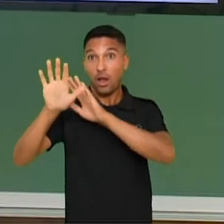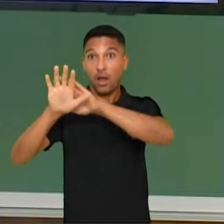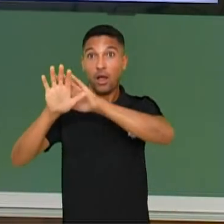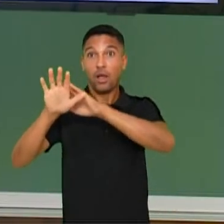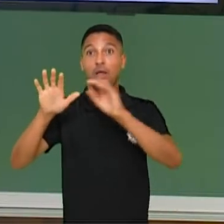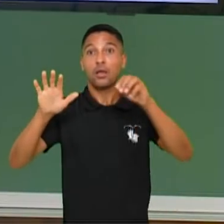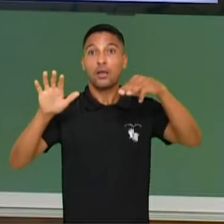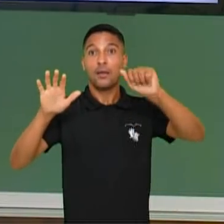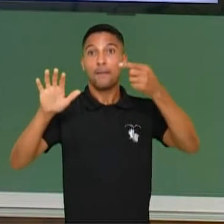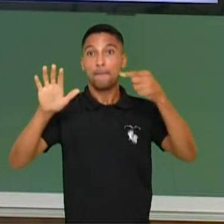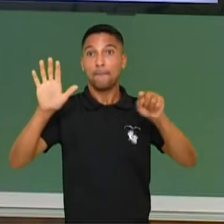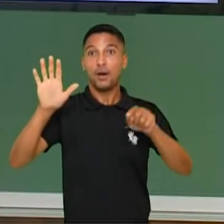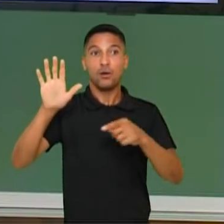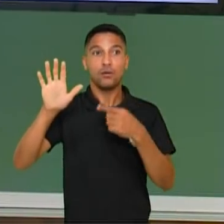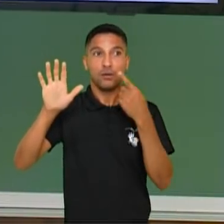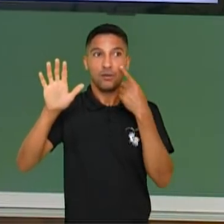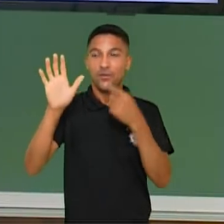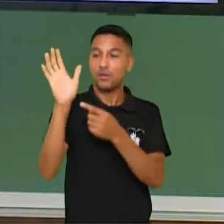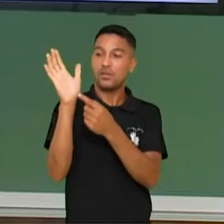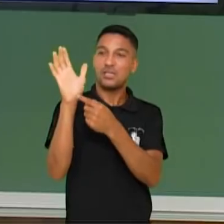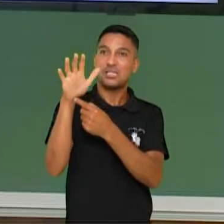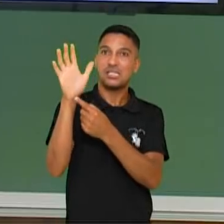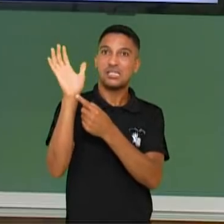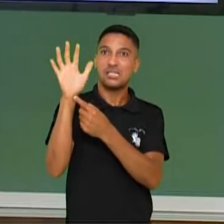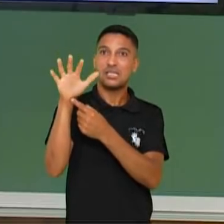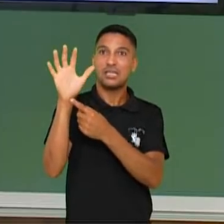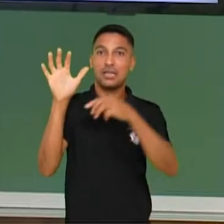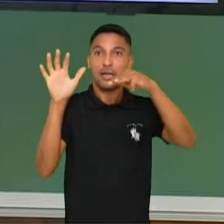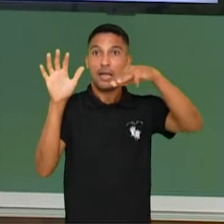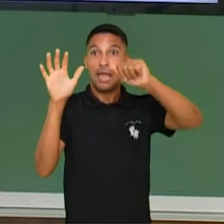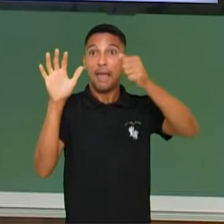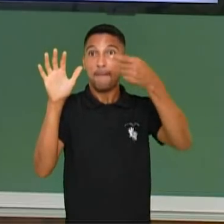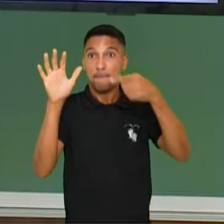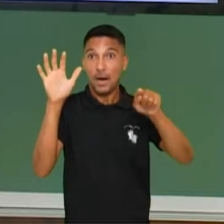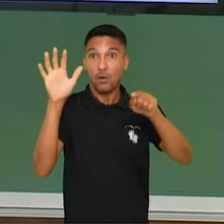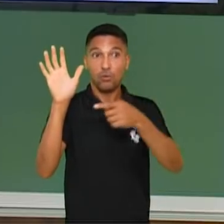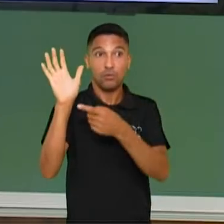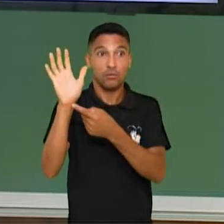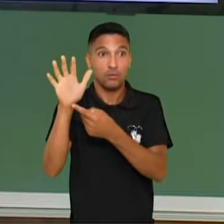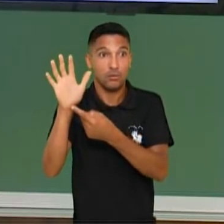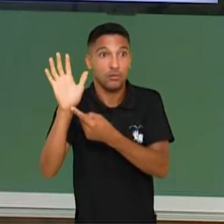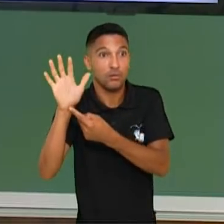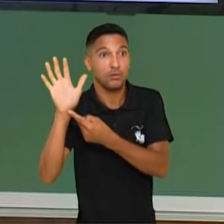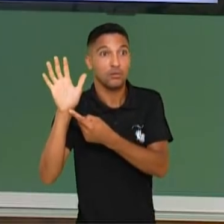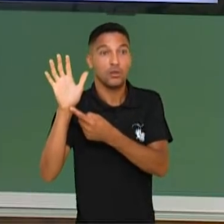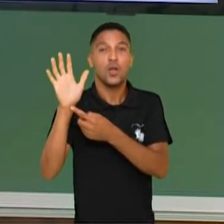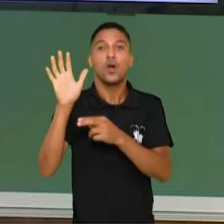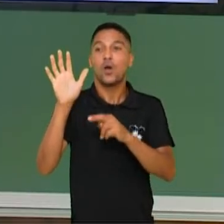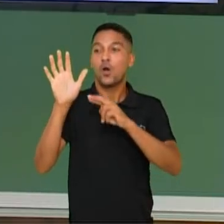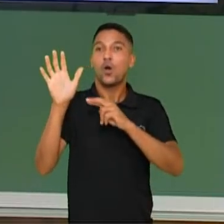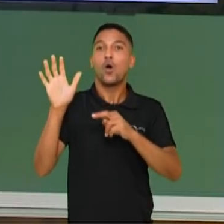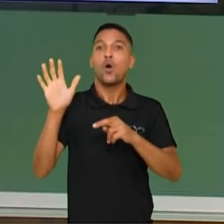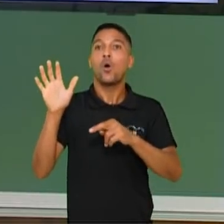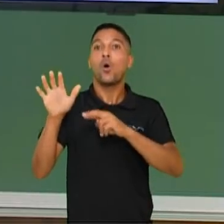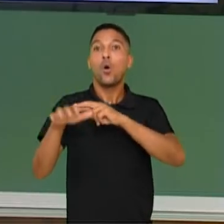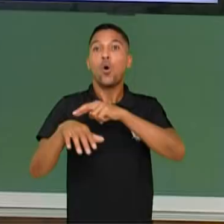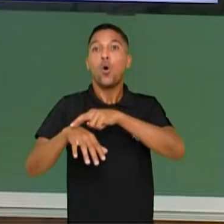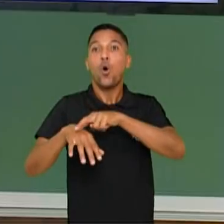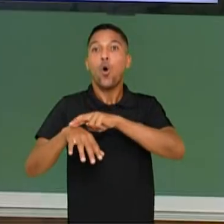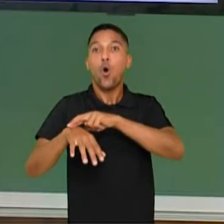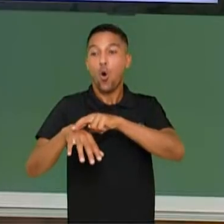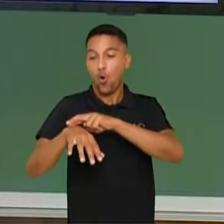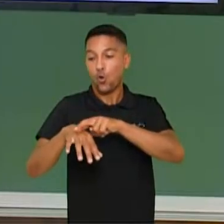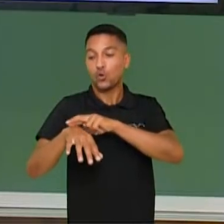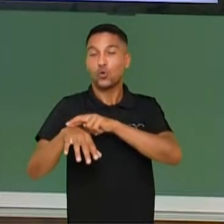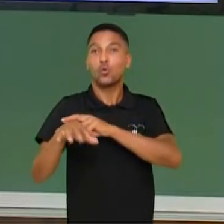aqui, quase próxima ao pulso, que também está em roxo, eu tenho 8 ossinhos. São